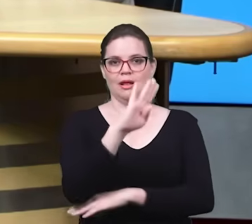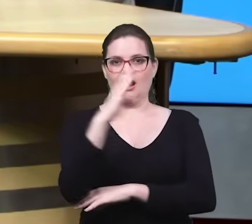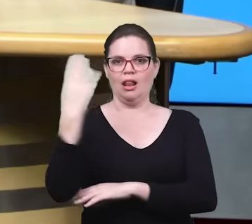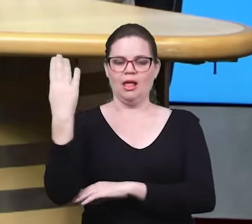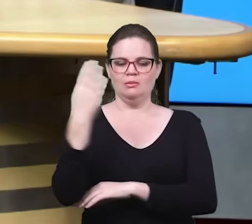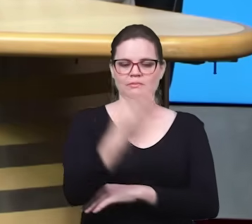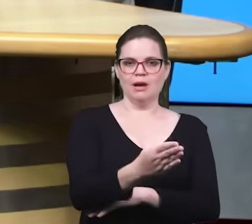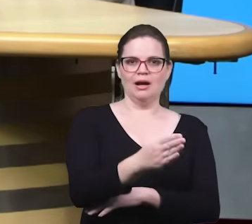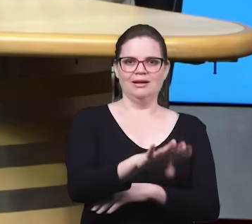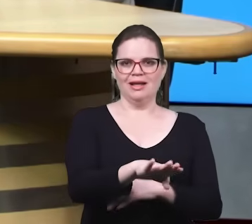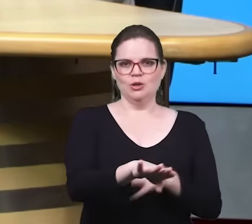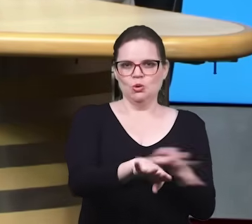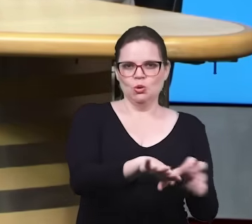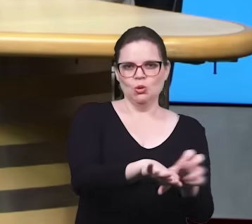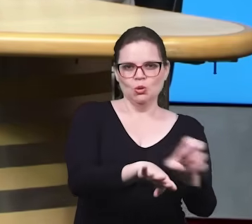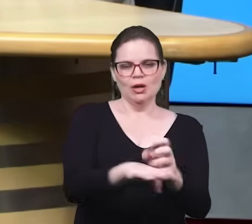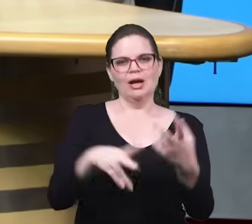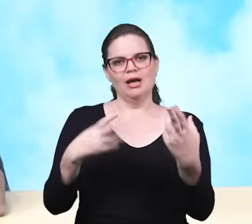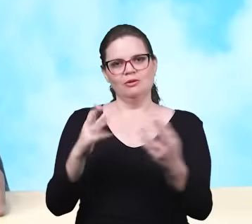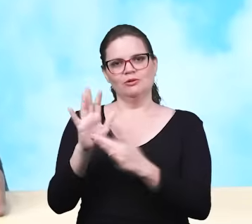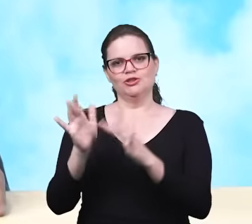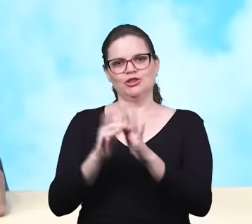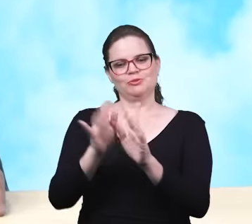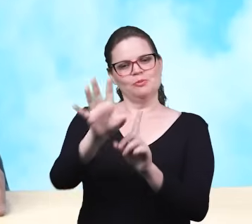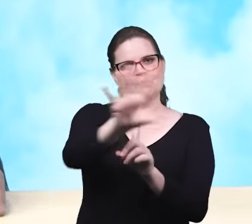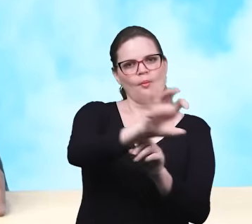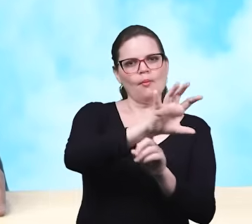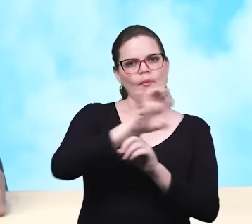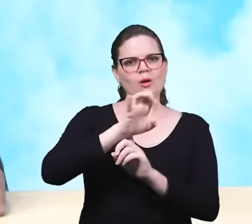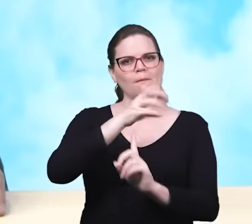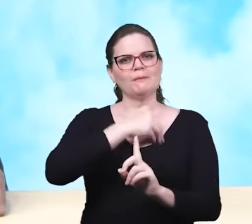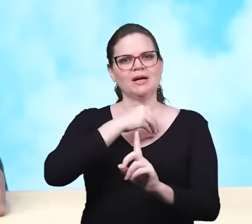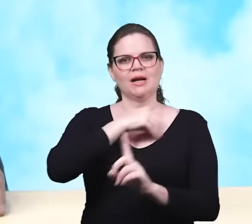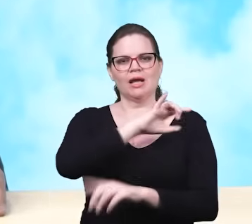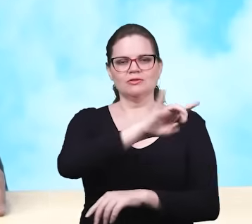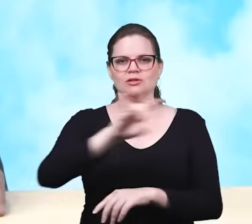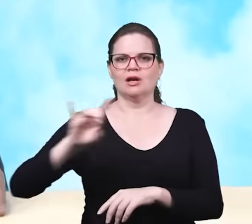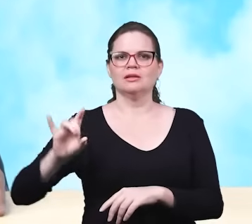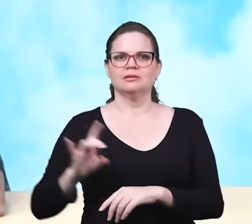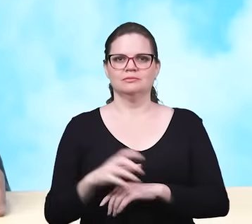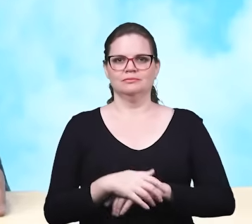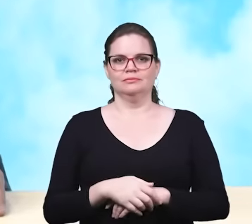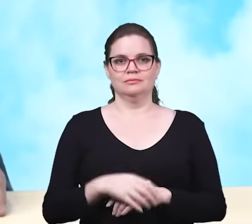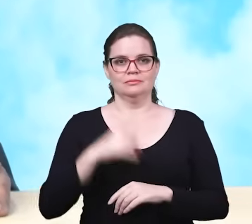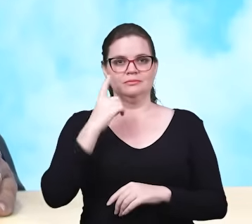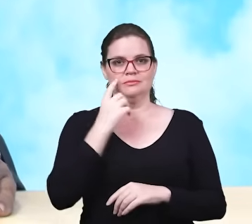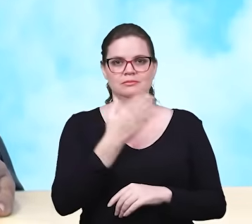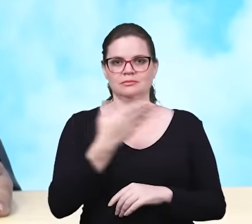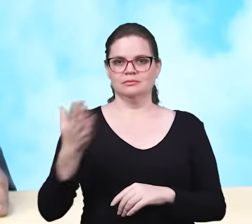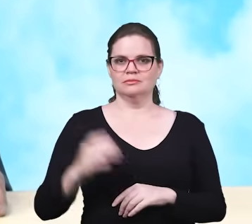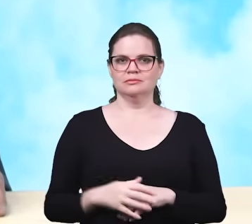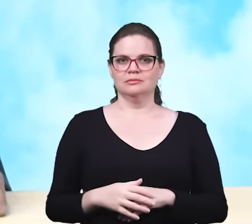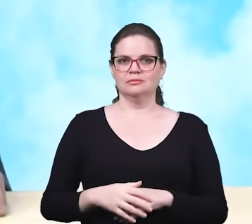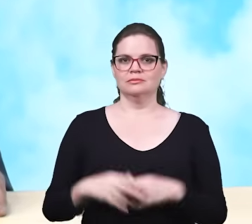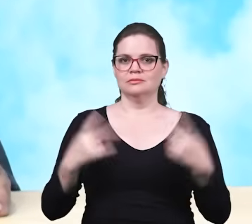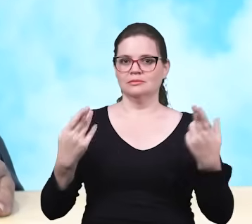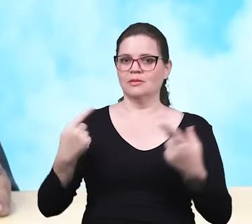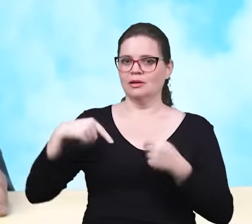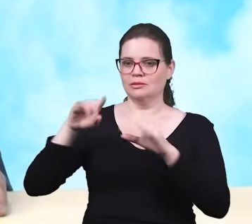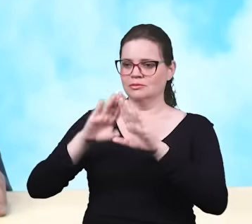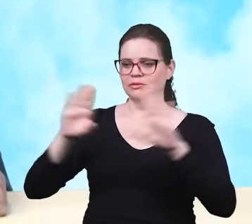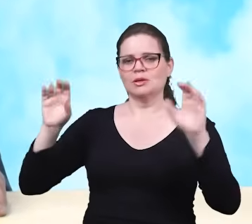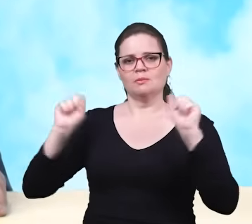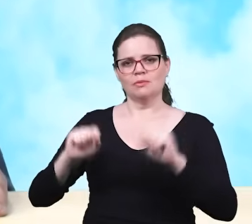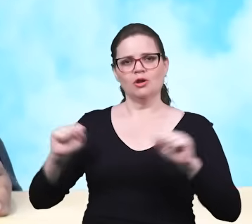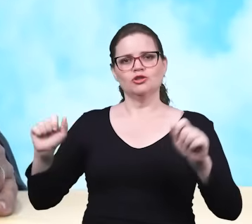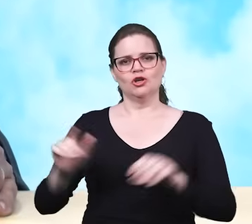Ele levou sobre si. E a palavra fala, o povo de Deus, à frente dele, é o jardim do Éden. Pode beber água. Glorifica